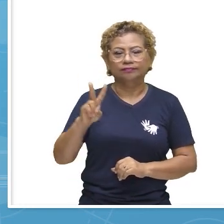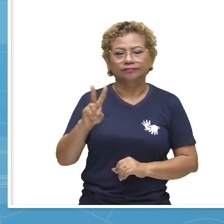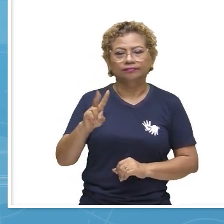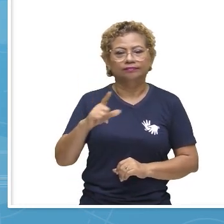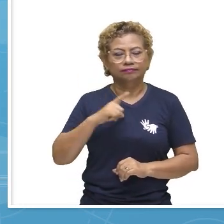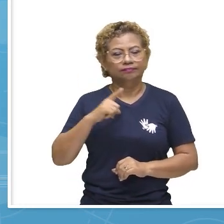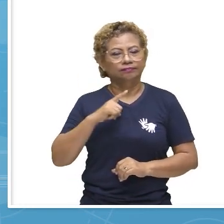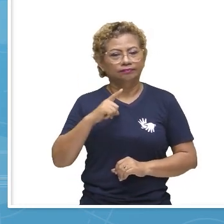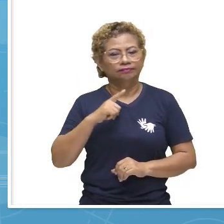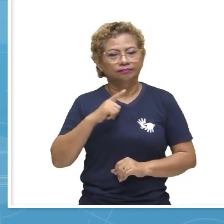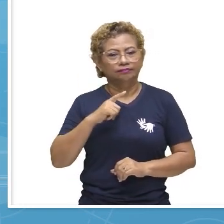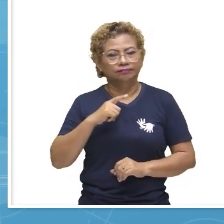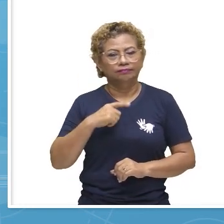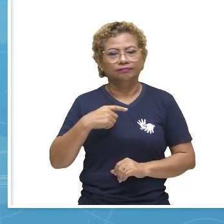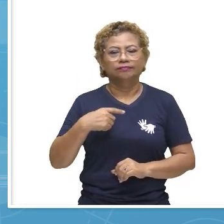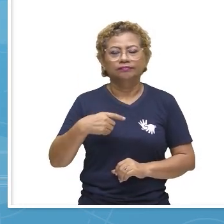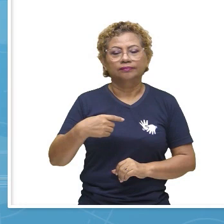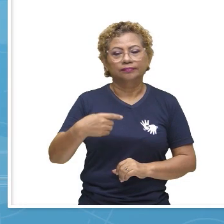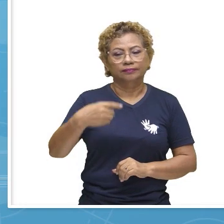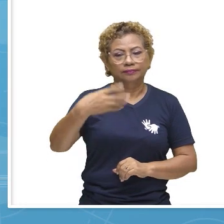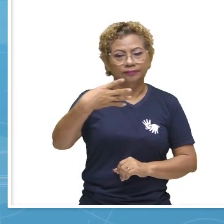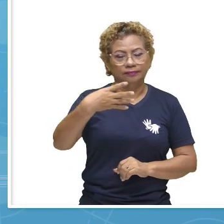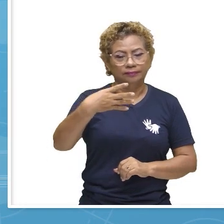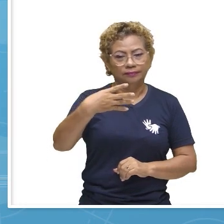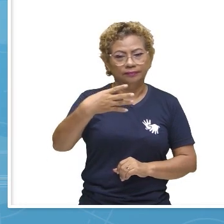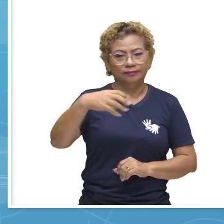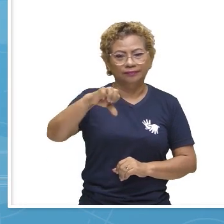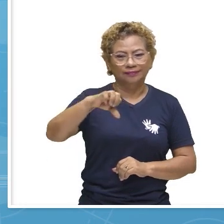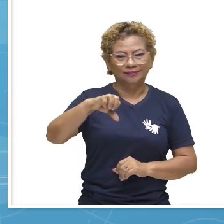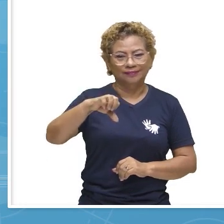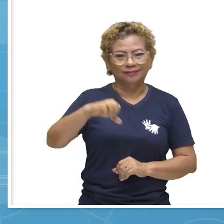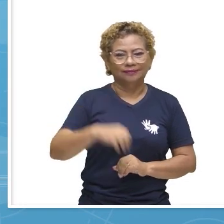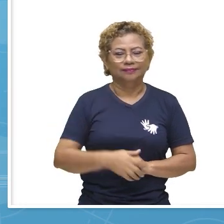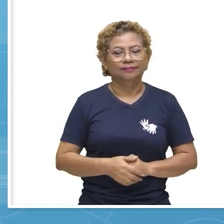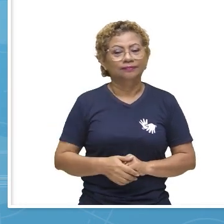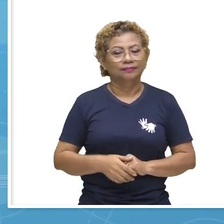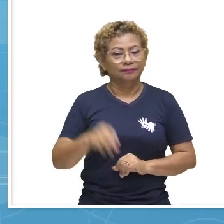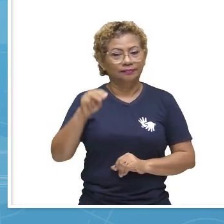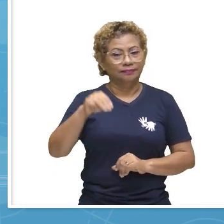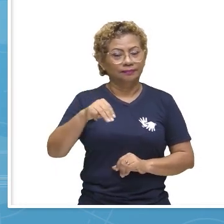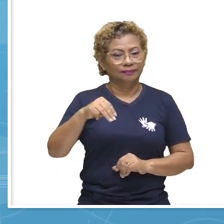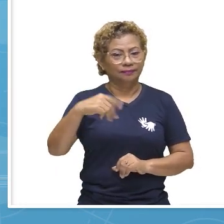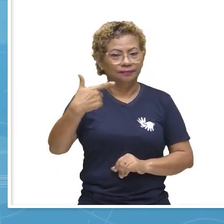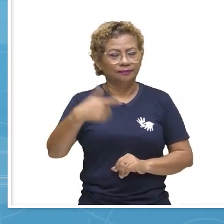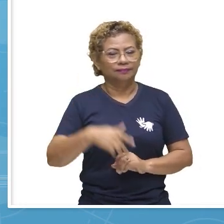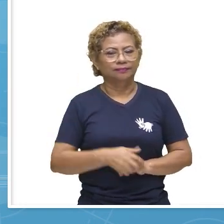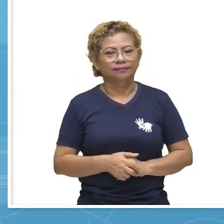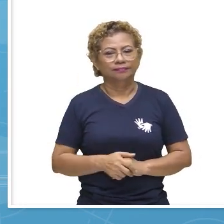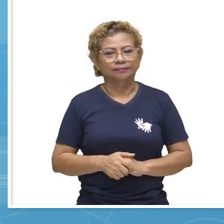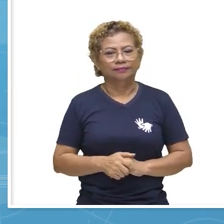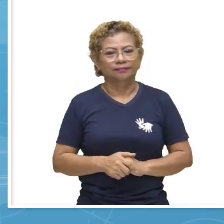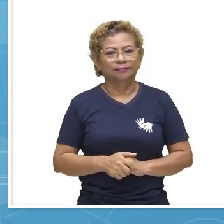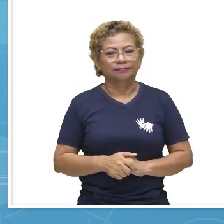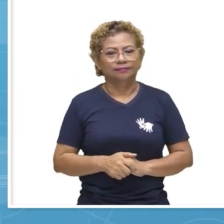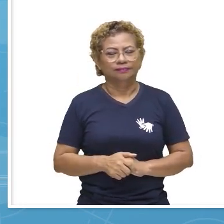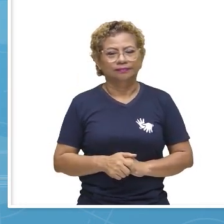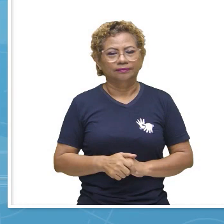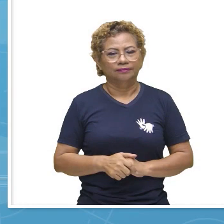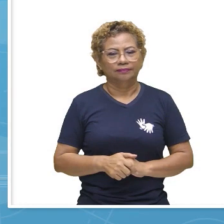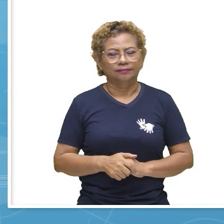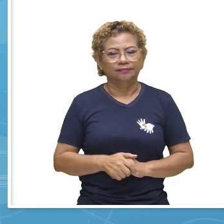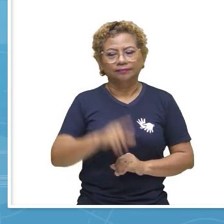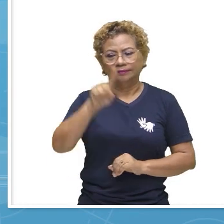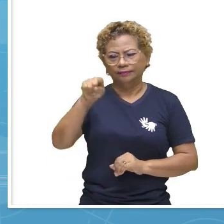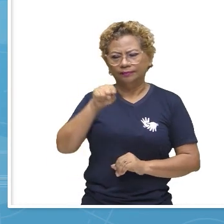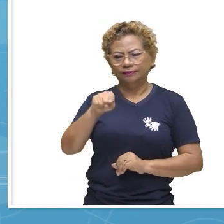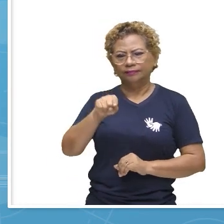49. Né? Então, olha só, se a gente até fizesse assim, né? Quanto que vai valer esse x aqui,